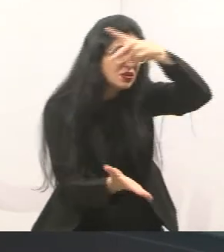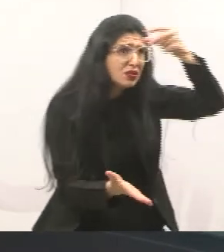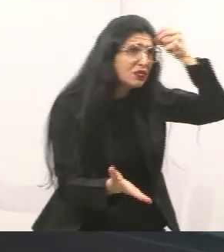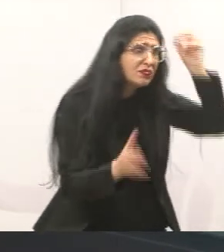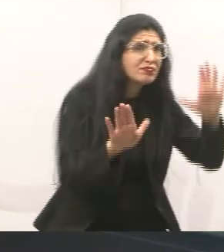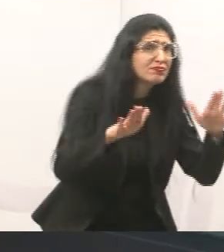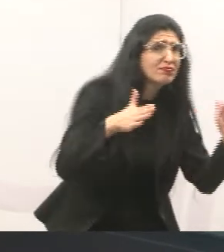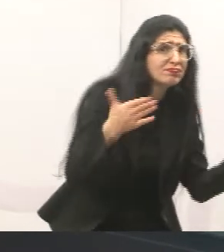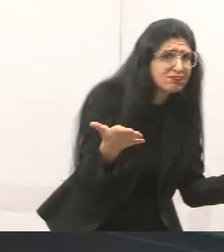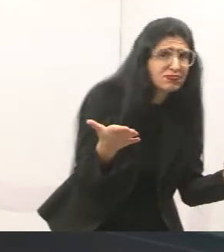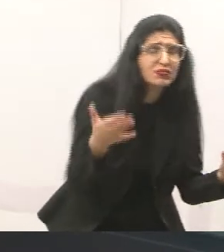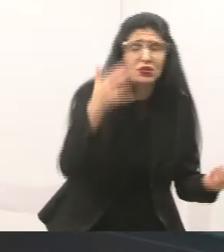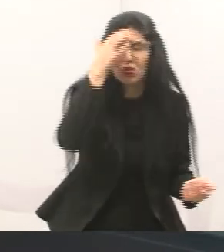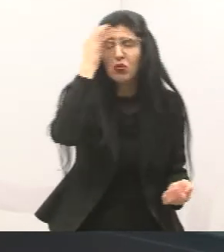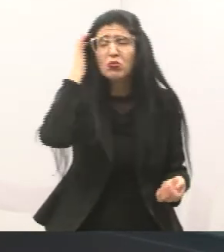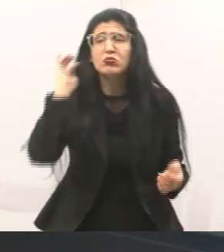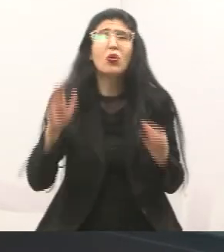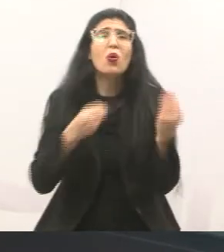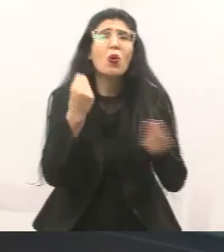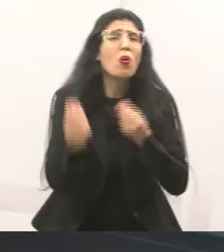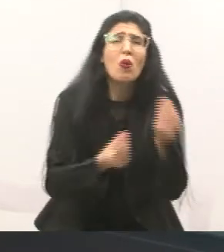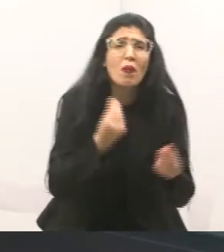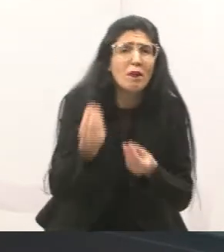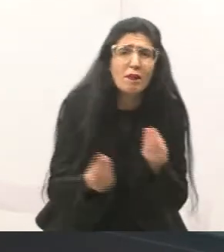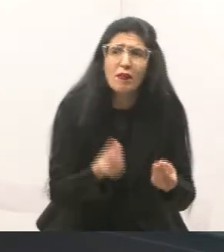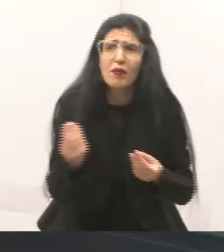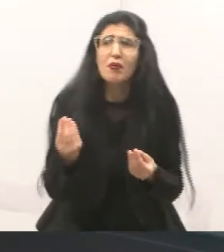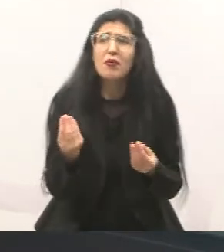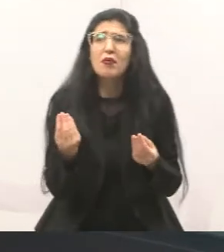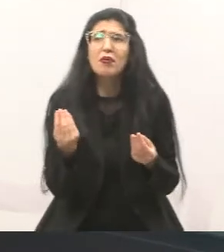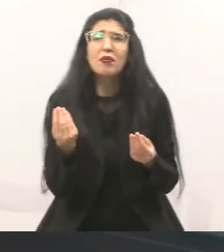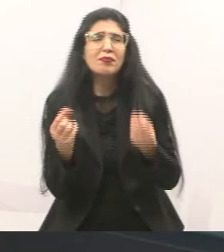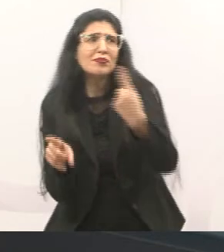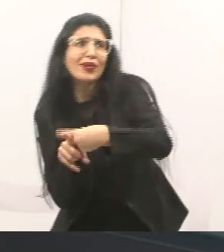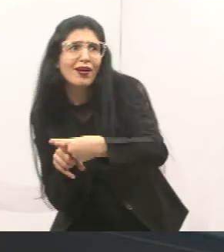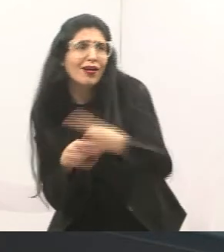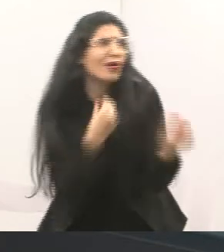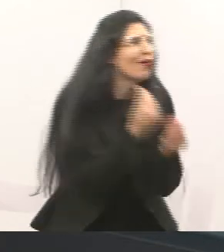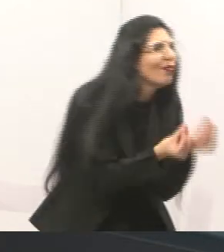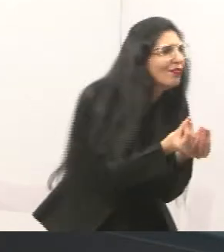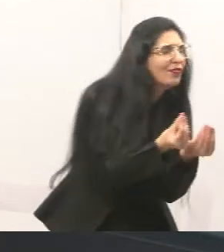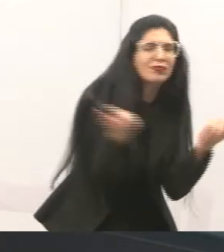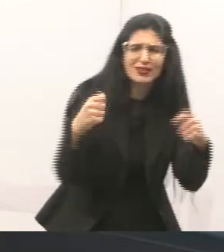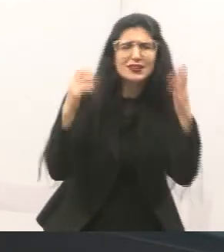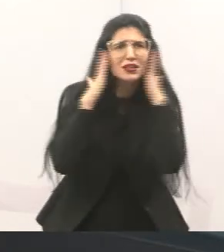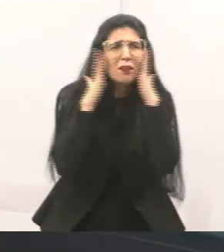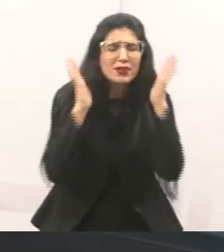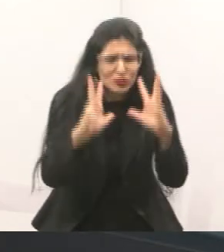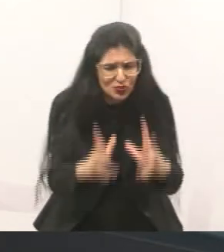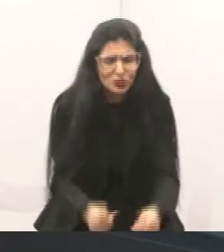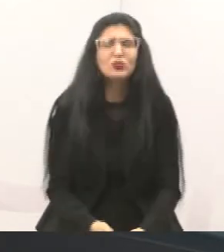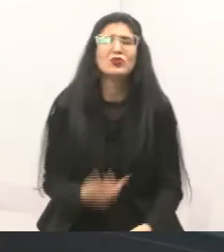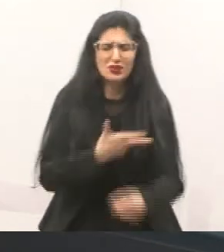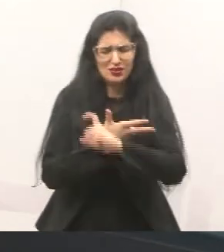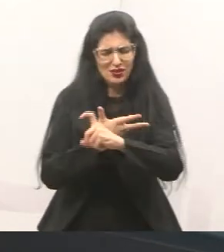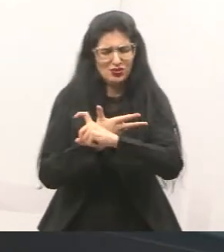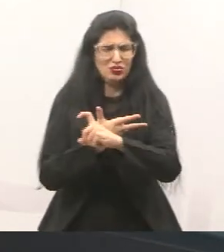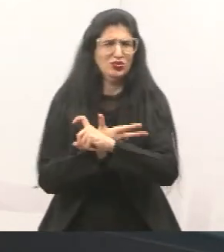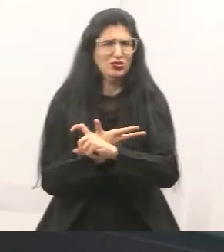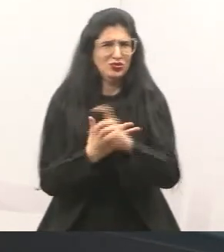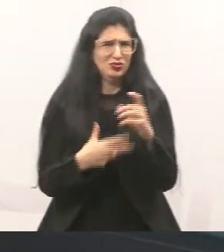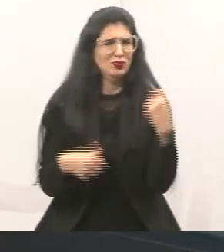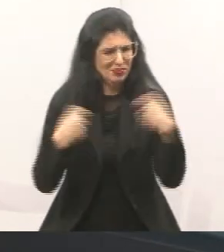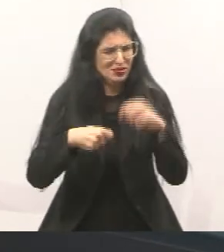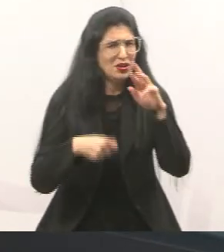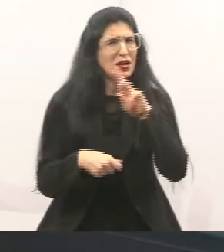previsão, muitos porquês e como. Então, por isso, precisa o executivo responder